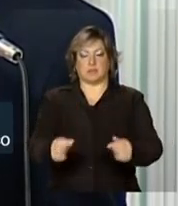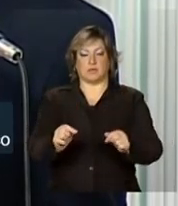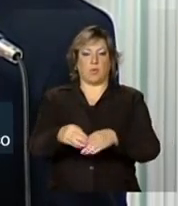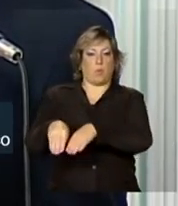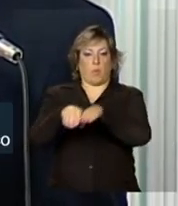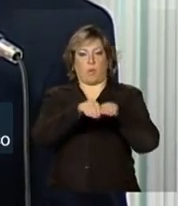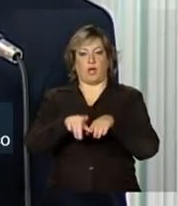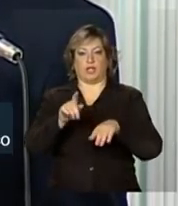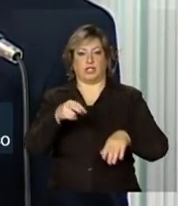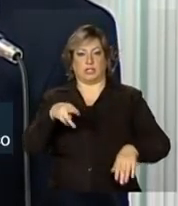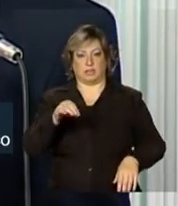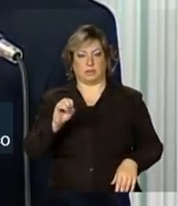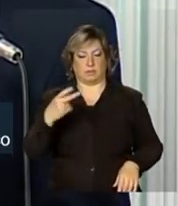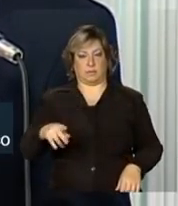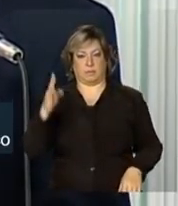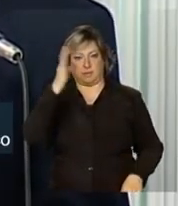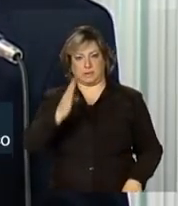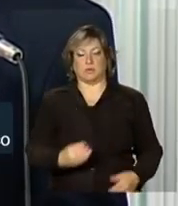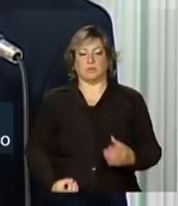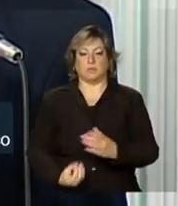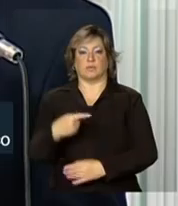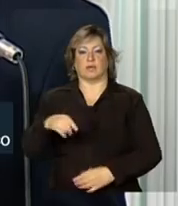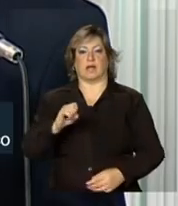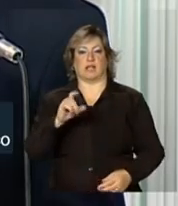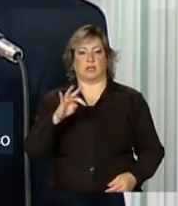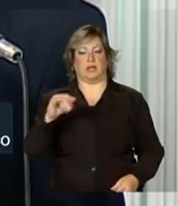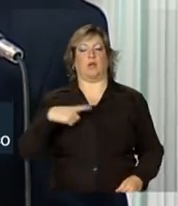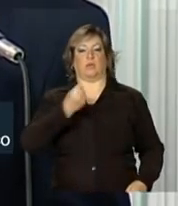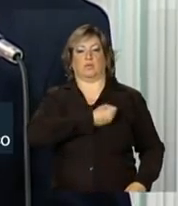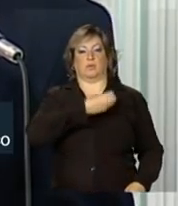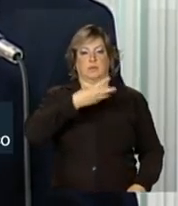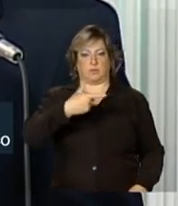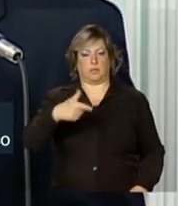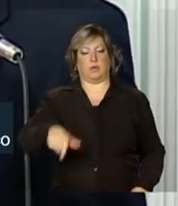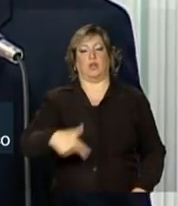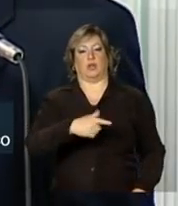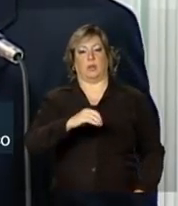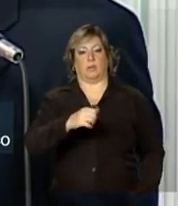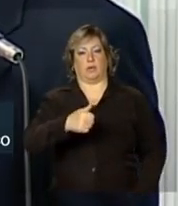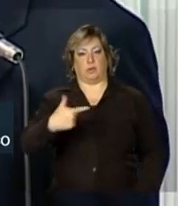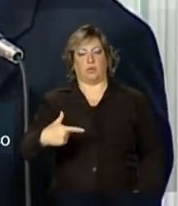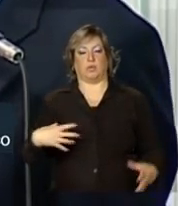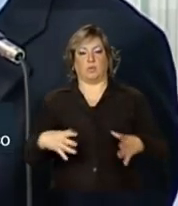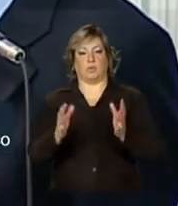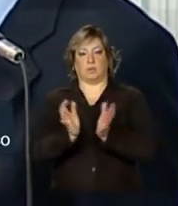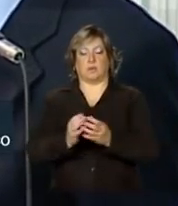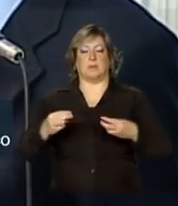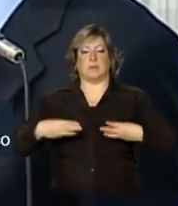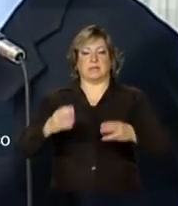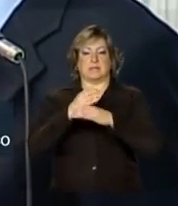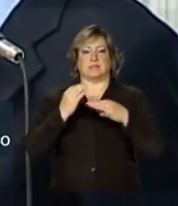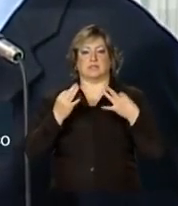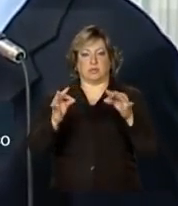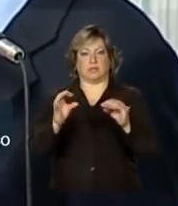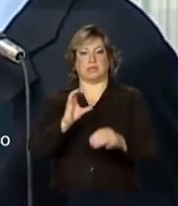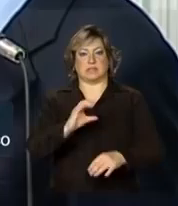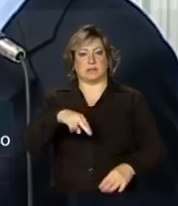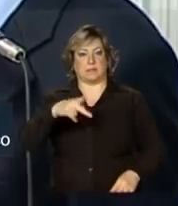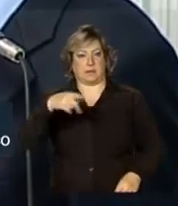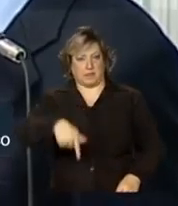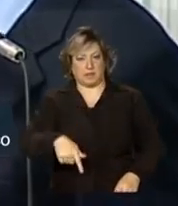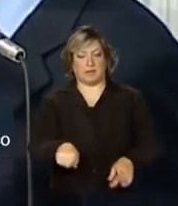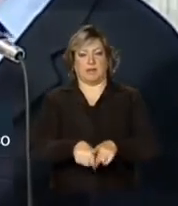no Brasil, saudamos o lançamento do edital número 32 de 2012, conjunto do Ministério da Ciência e Tecnologia, do CNPq,